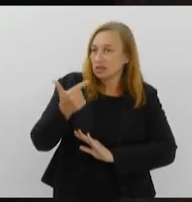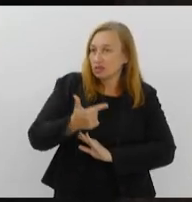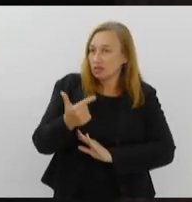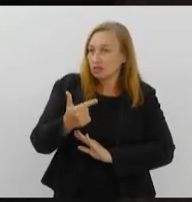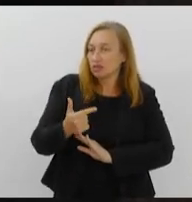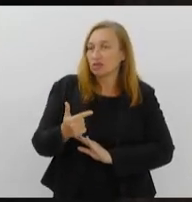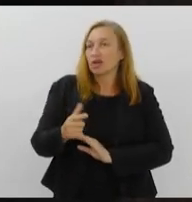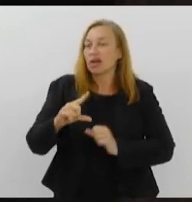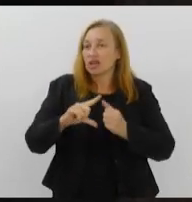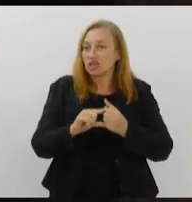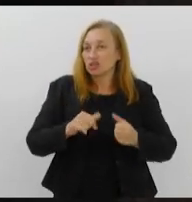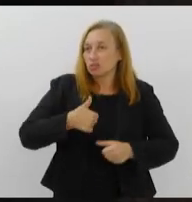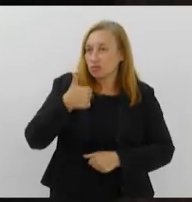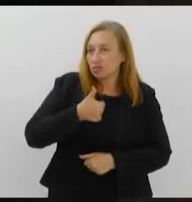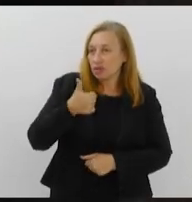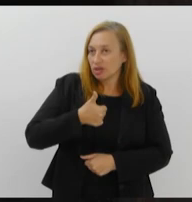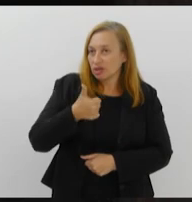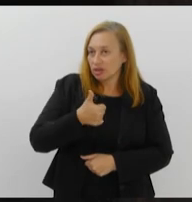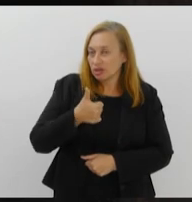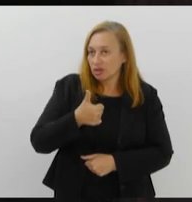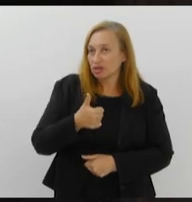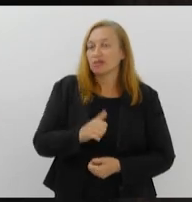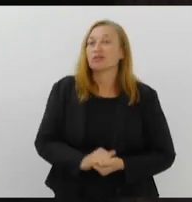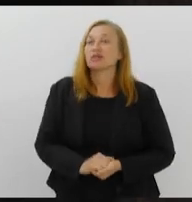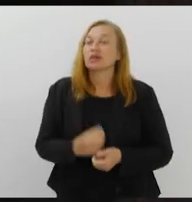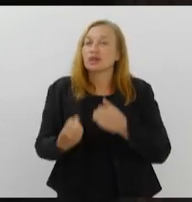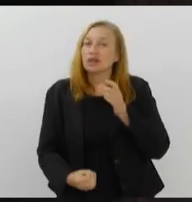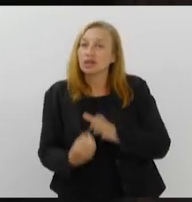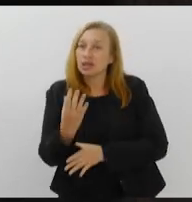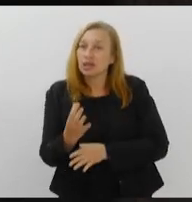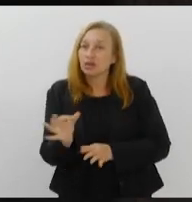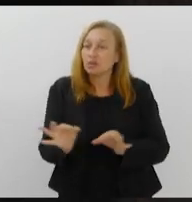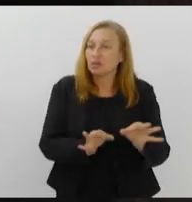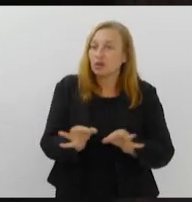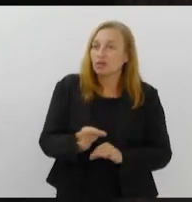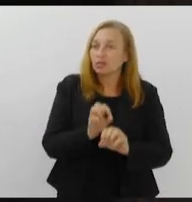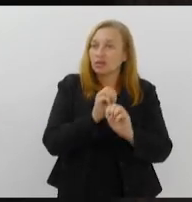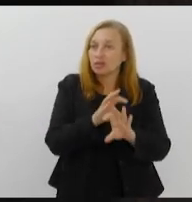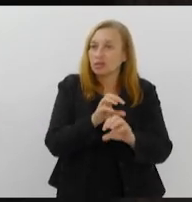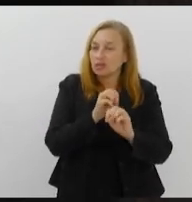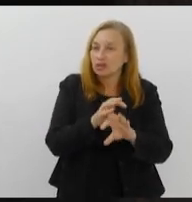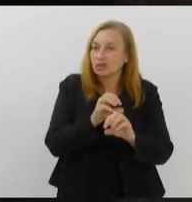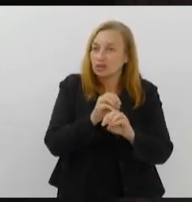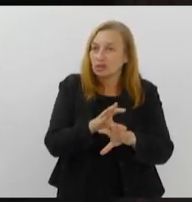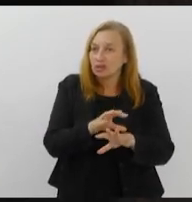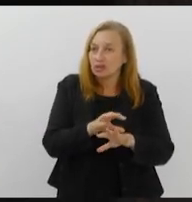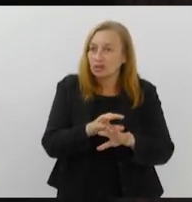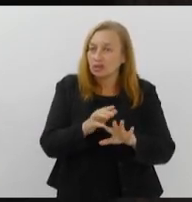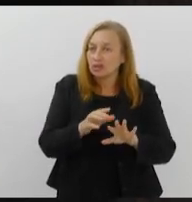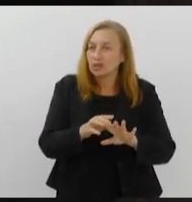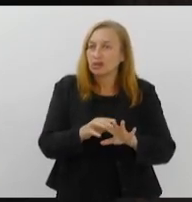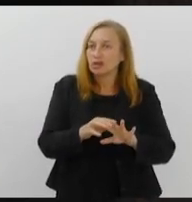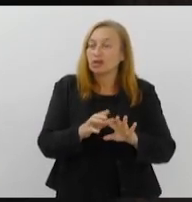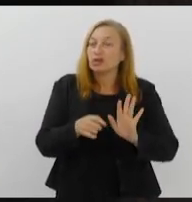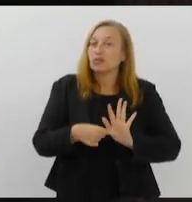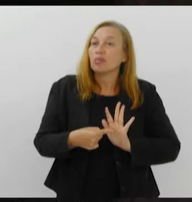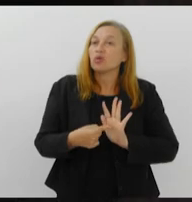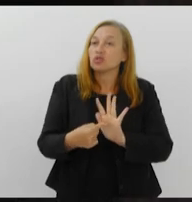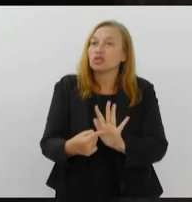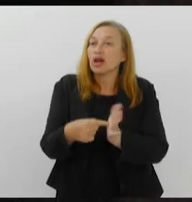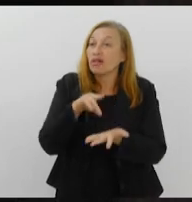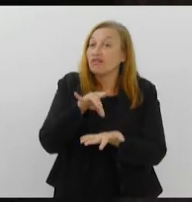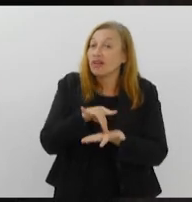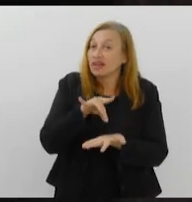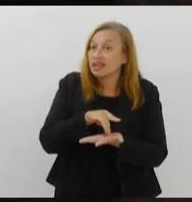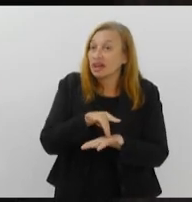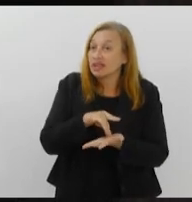artigo 1º, fica criado o programa de educação midiática para a promoção da verdade